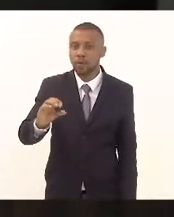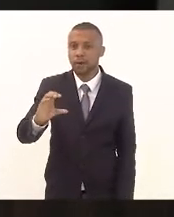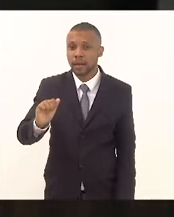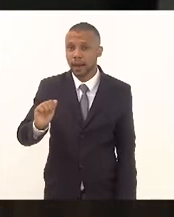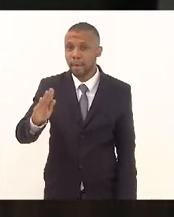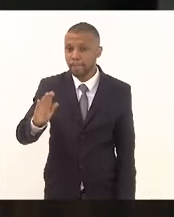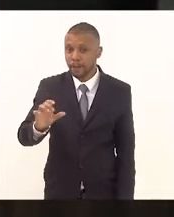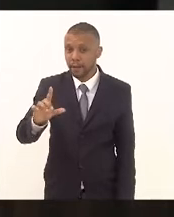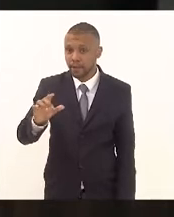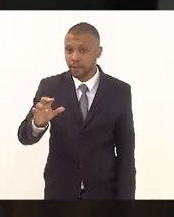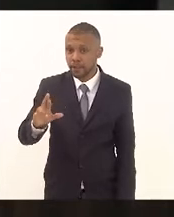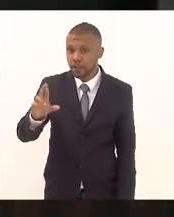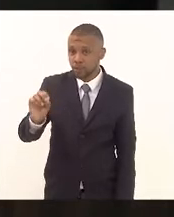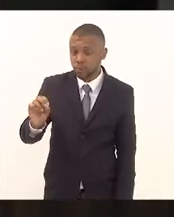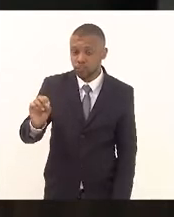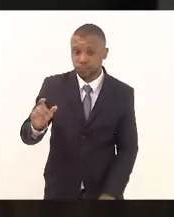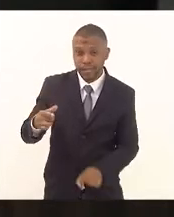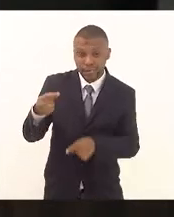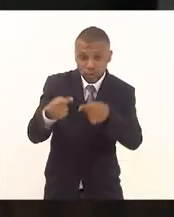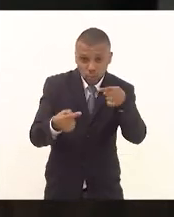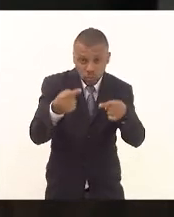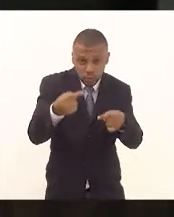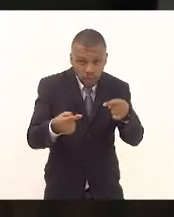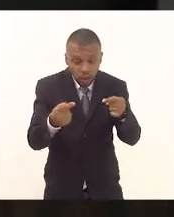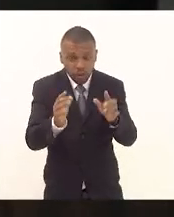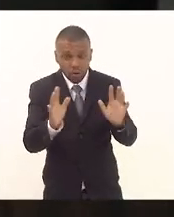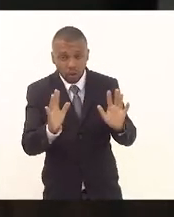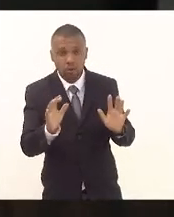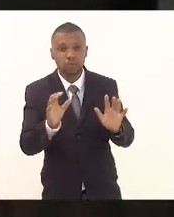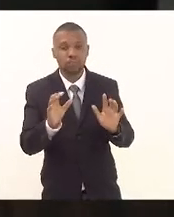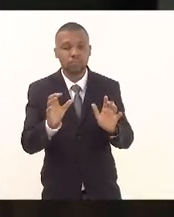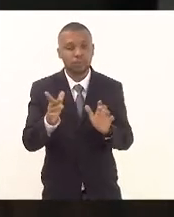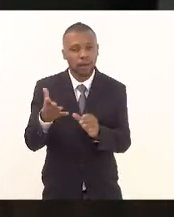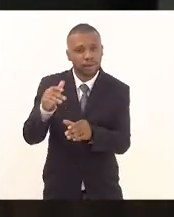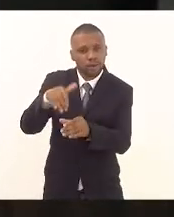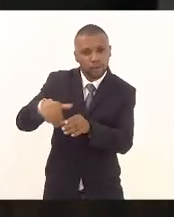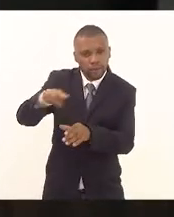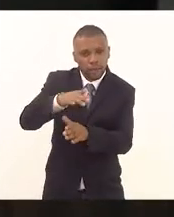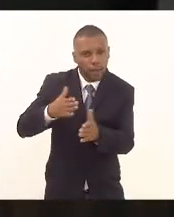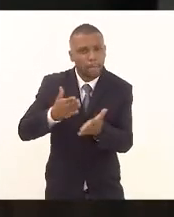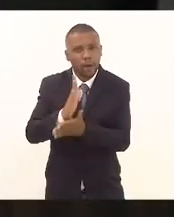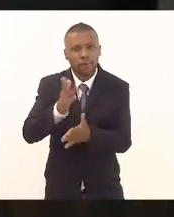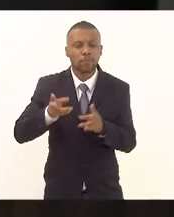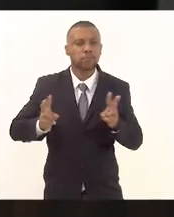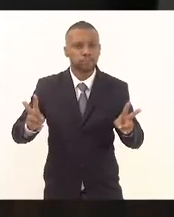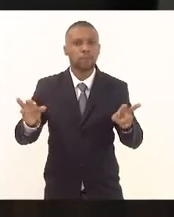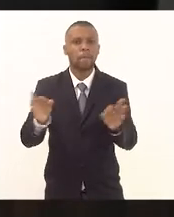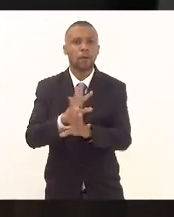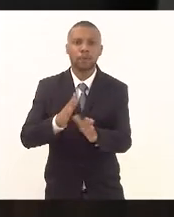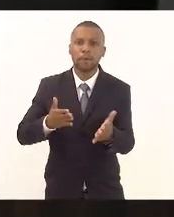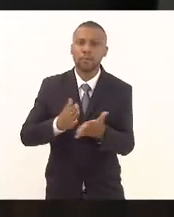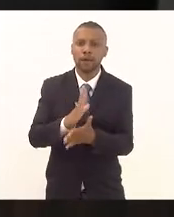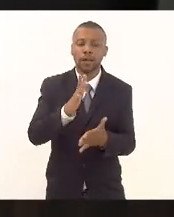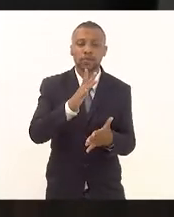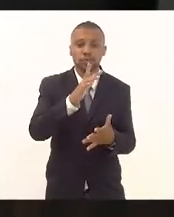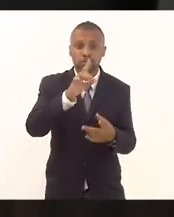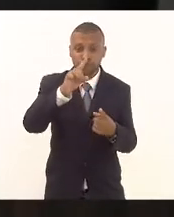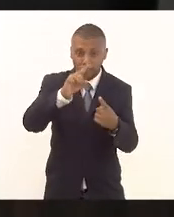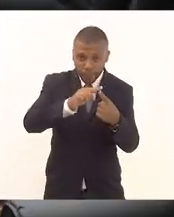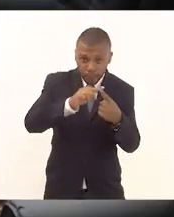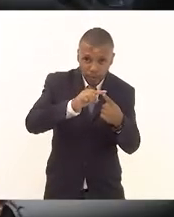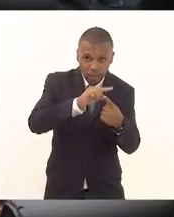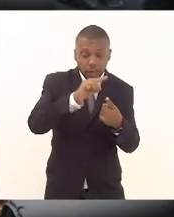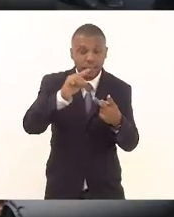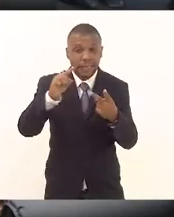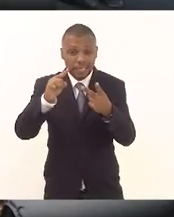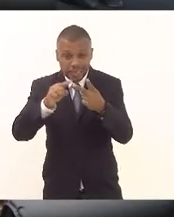Em discussão, não havendo que queira discutir, encerrada a discussão, em votação. Senhores que aprovam, permaneçam como estão. Aprovada, em primeira, retorna em segunda.